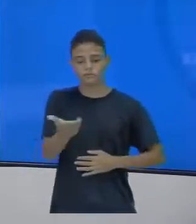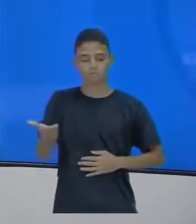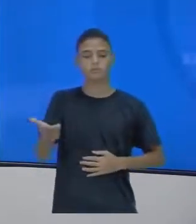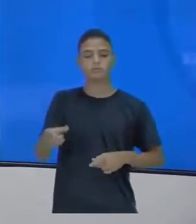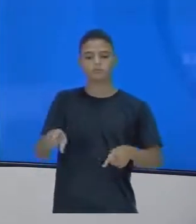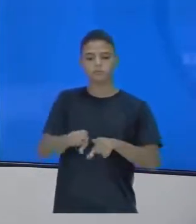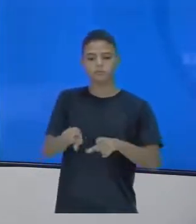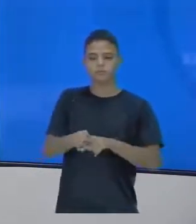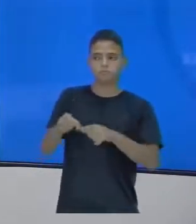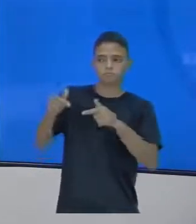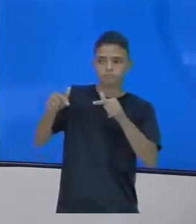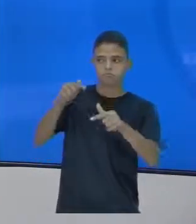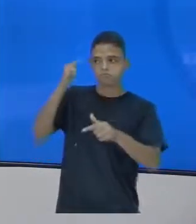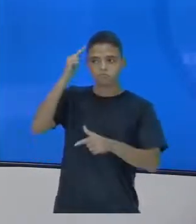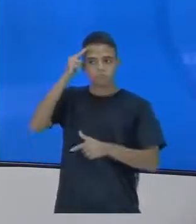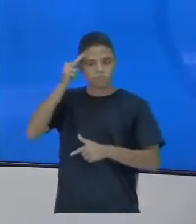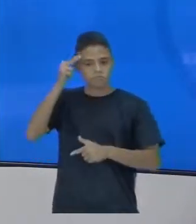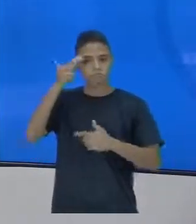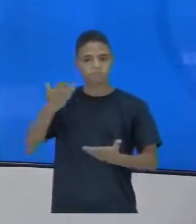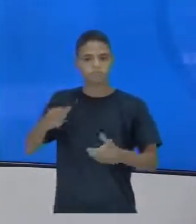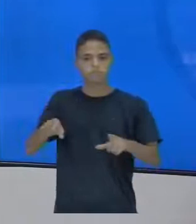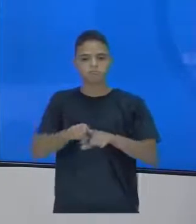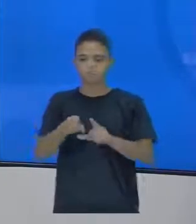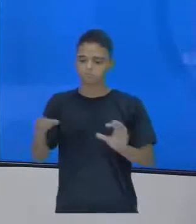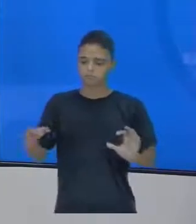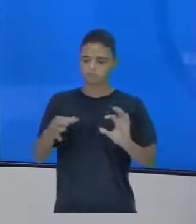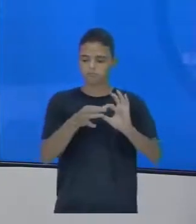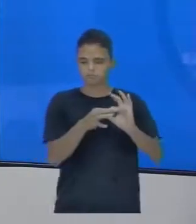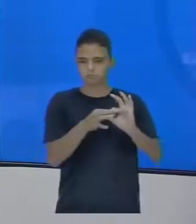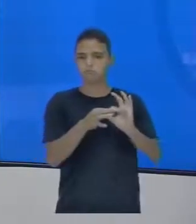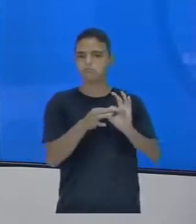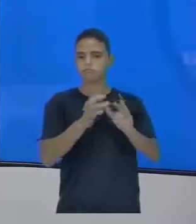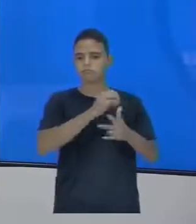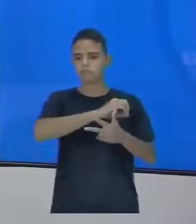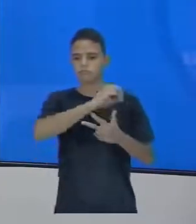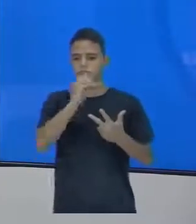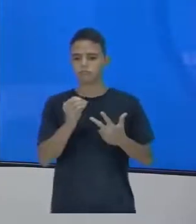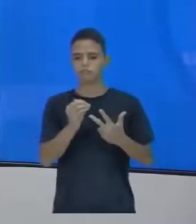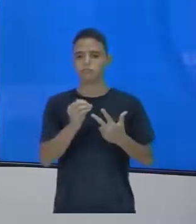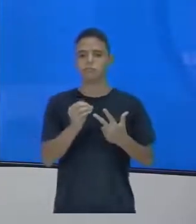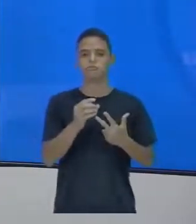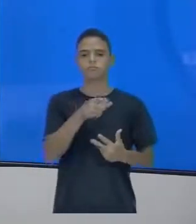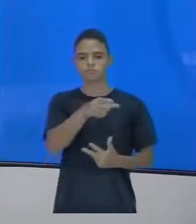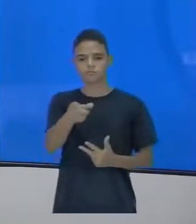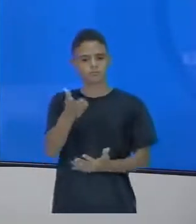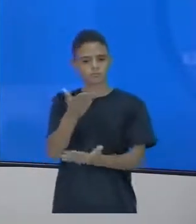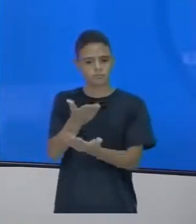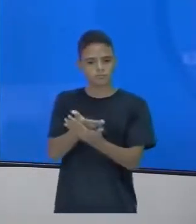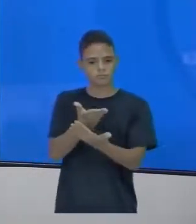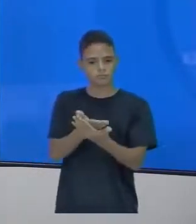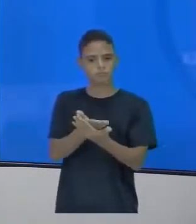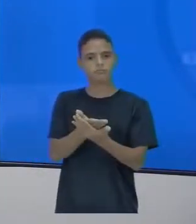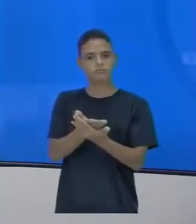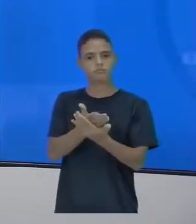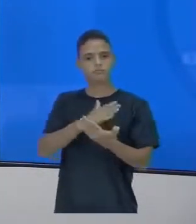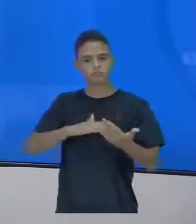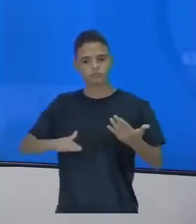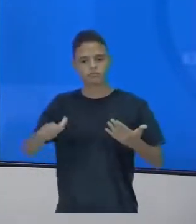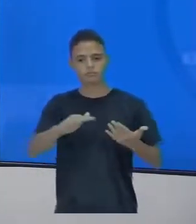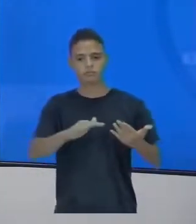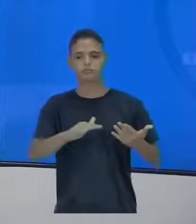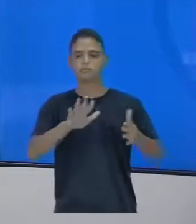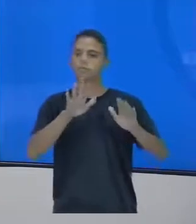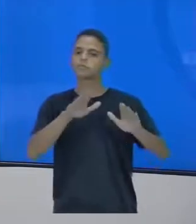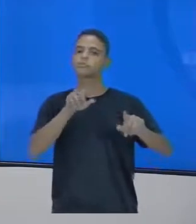as habilidades que colam, que estão em conjunto com as habilidades do Enem. Você estudando conosco, você consegue fazer a prova? Sim, mas quando você